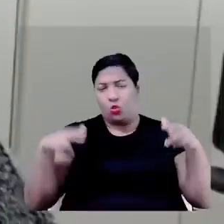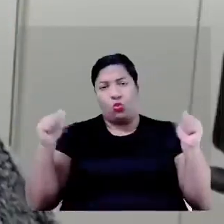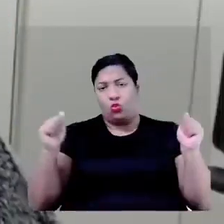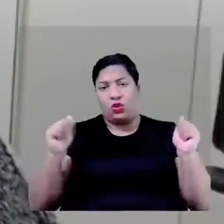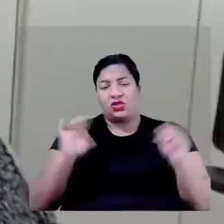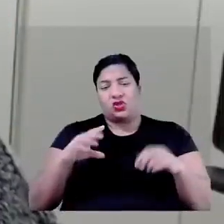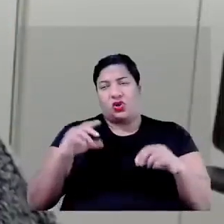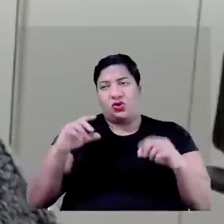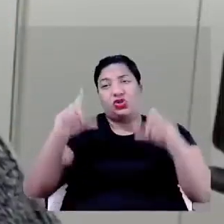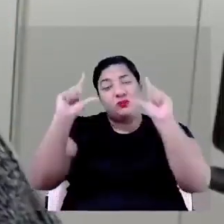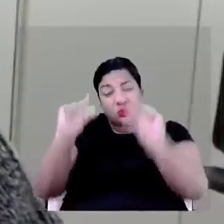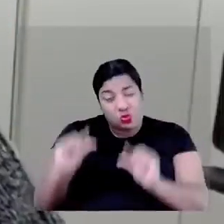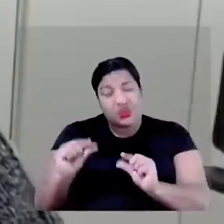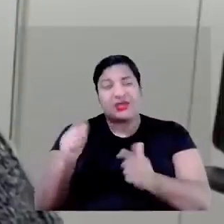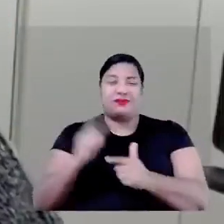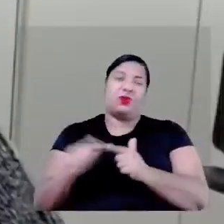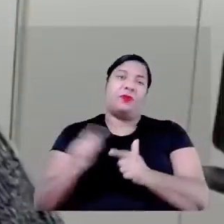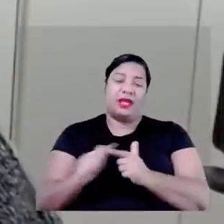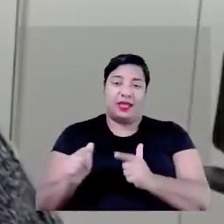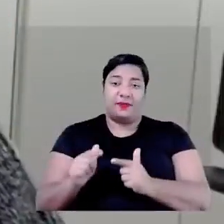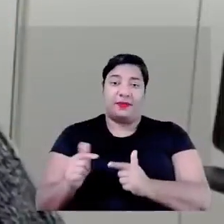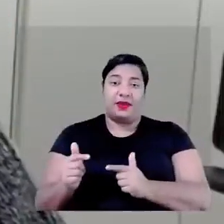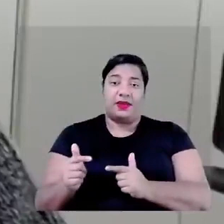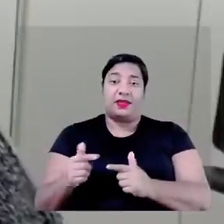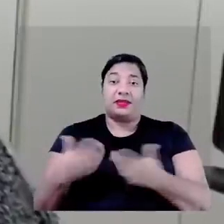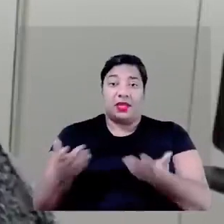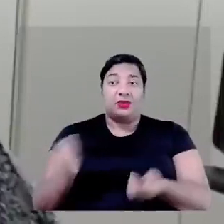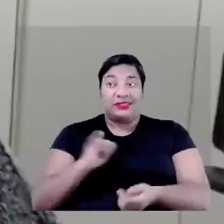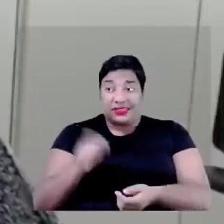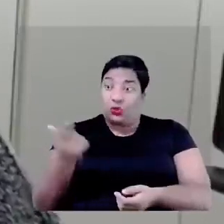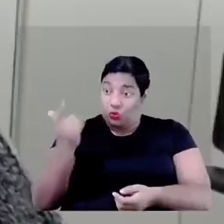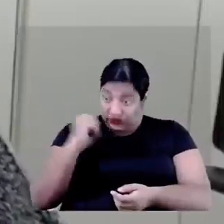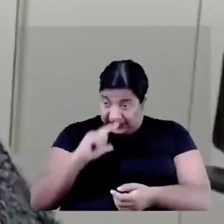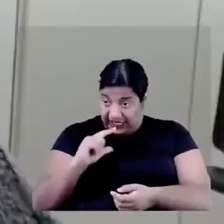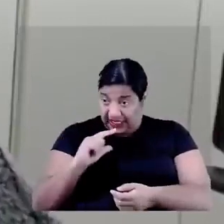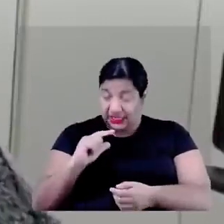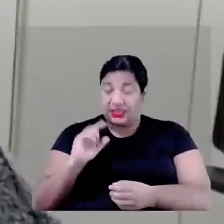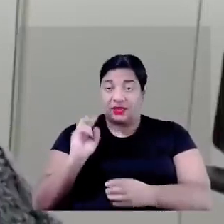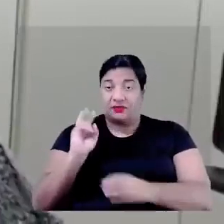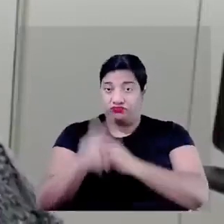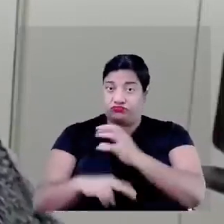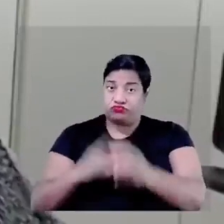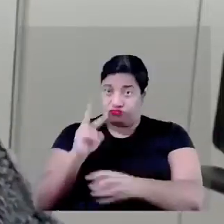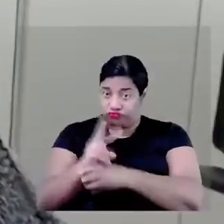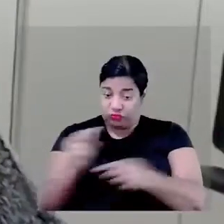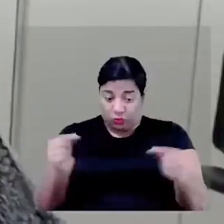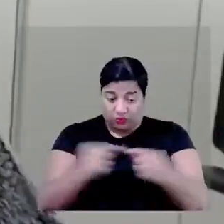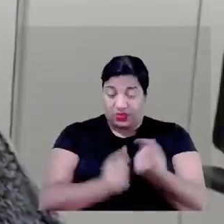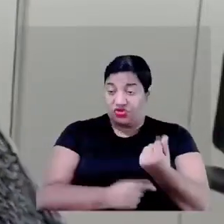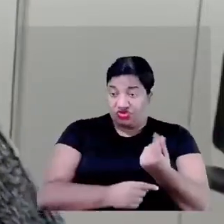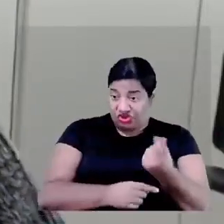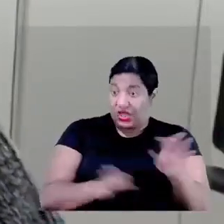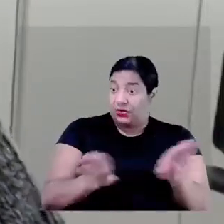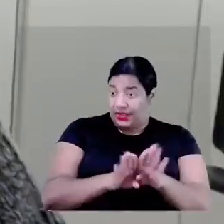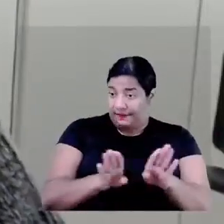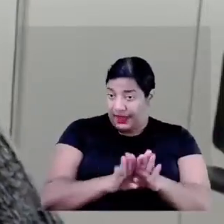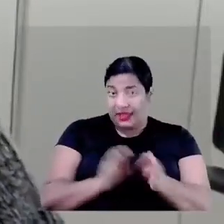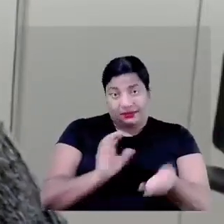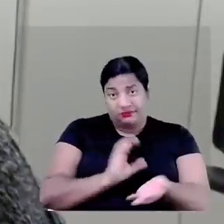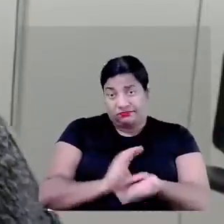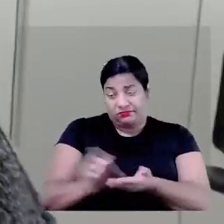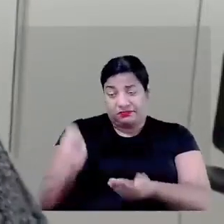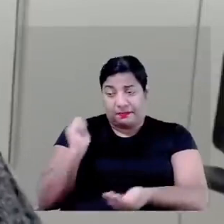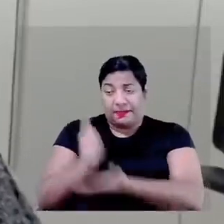danos, né? Vamos fazer aquilo que está ao alcance em termos financeiros, orçamentários, mas aquilo que seja o melhor possível a